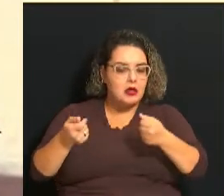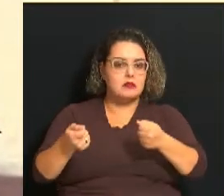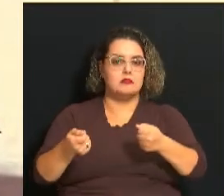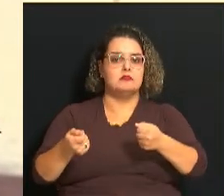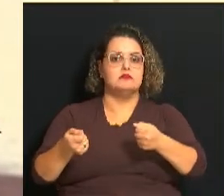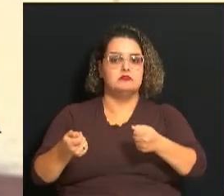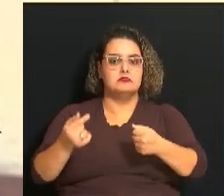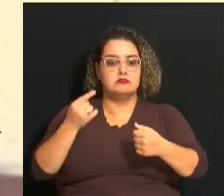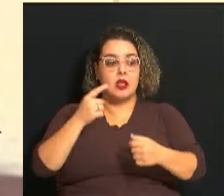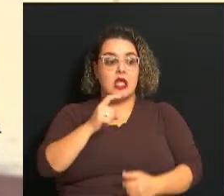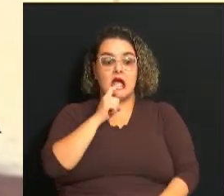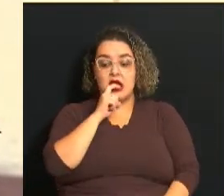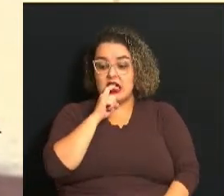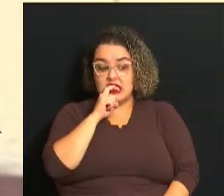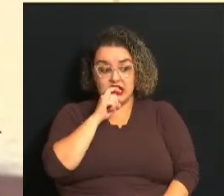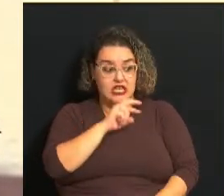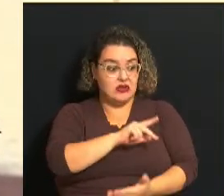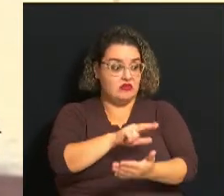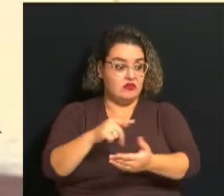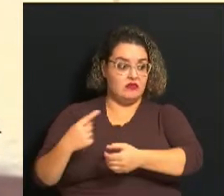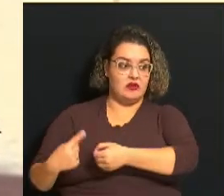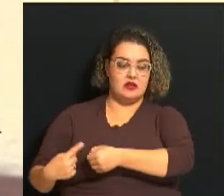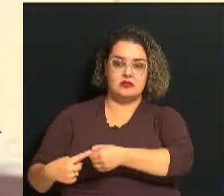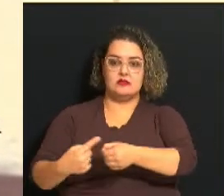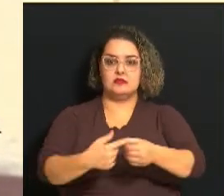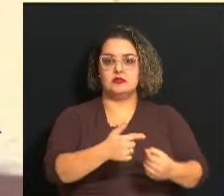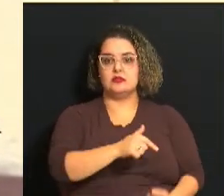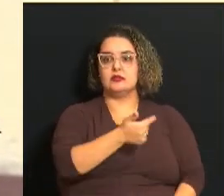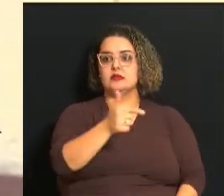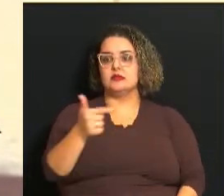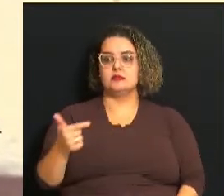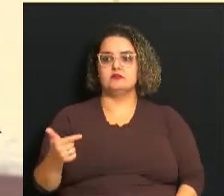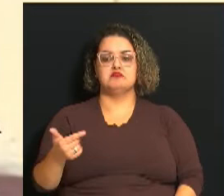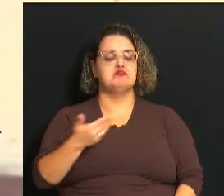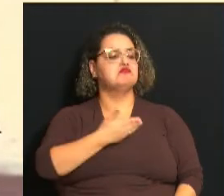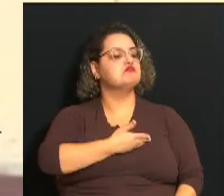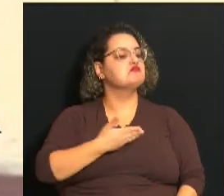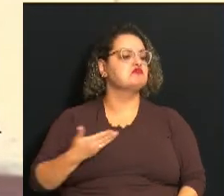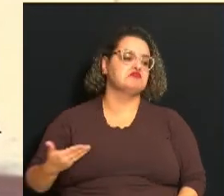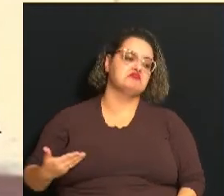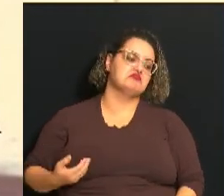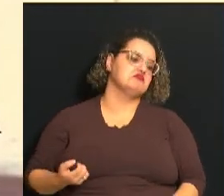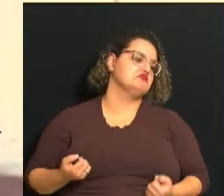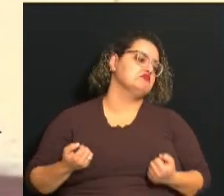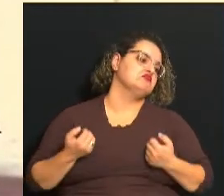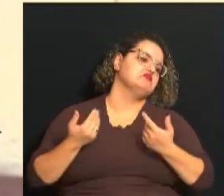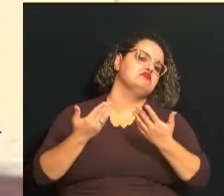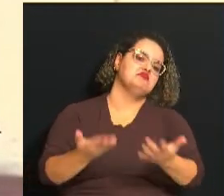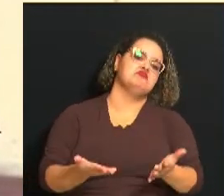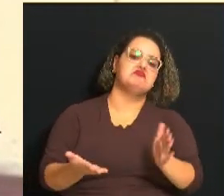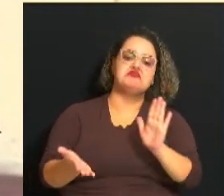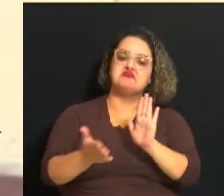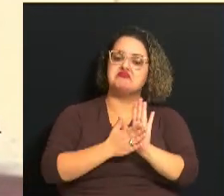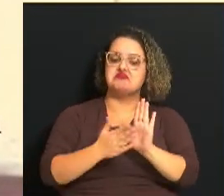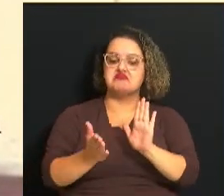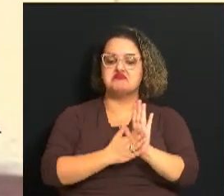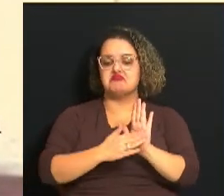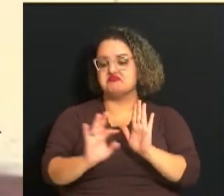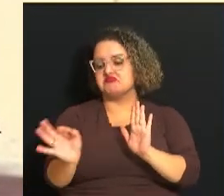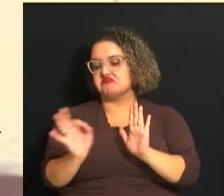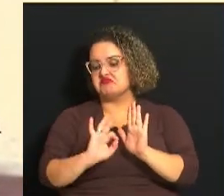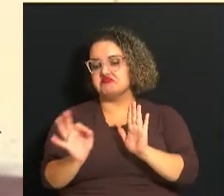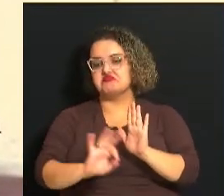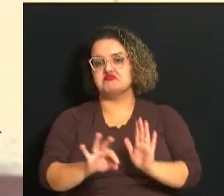e mesmo assim não se tem não e não apresentou nenhum nenhuma proposta né de campanha